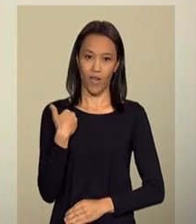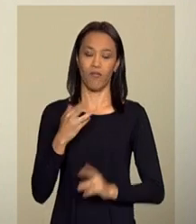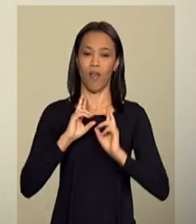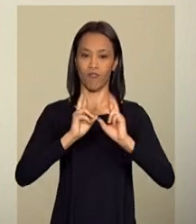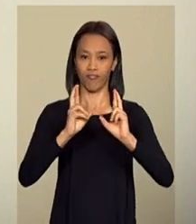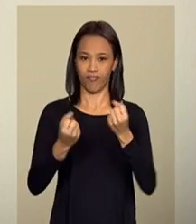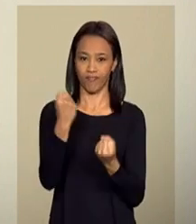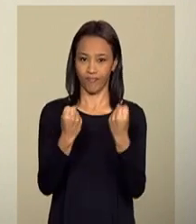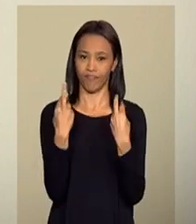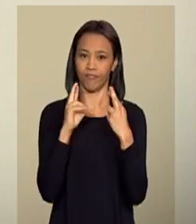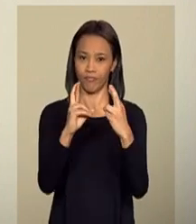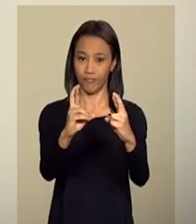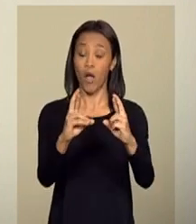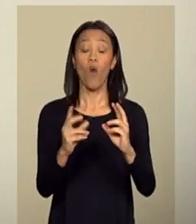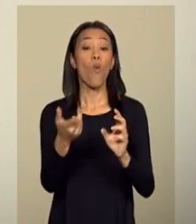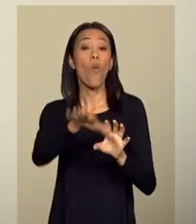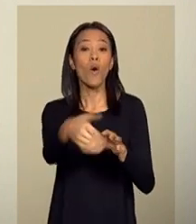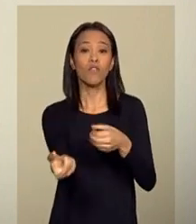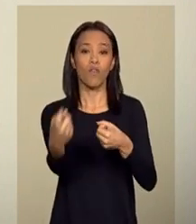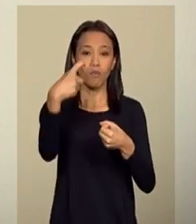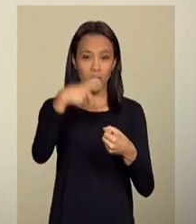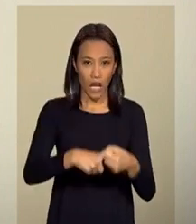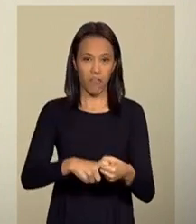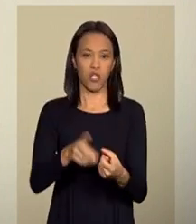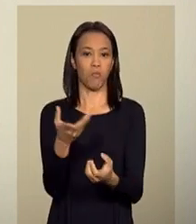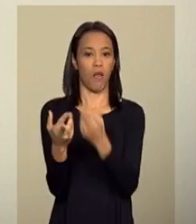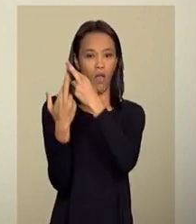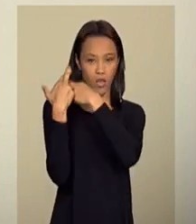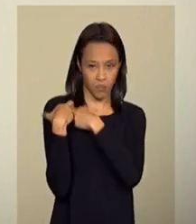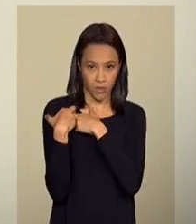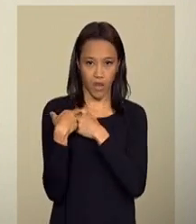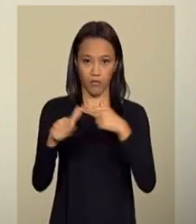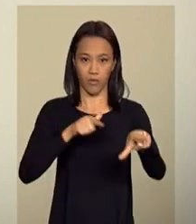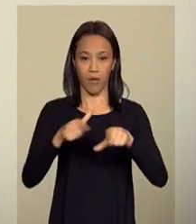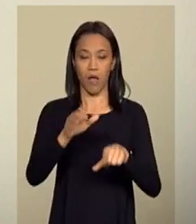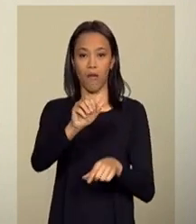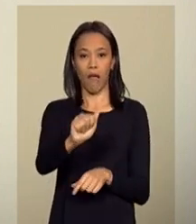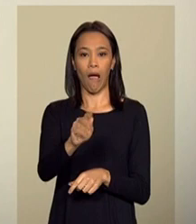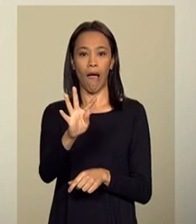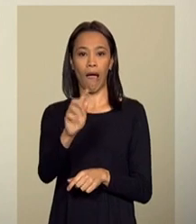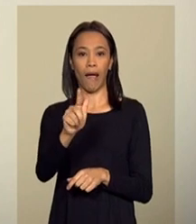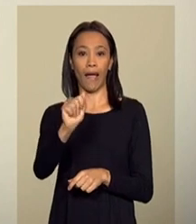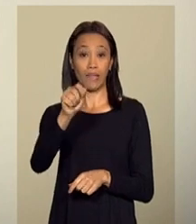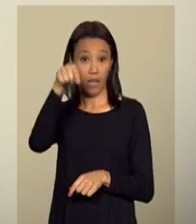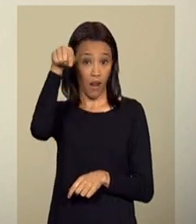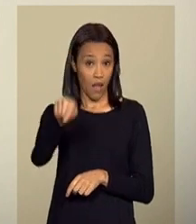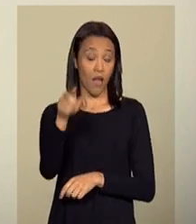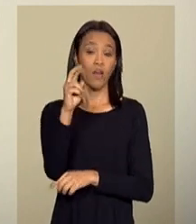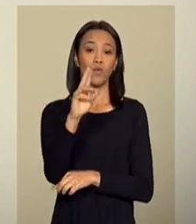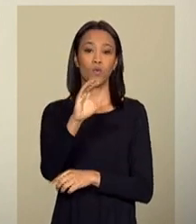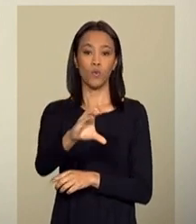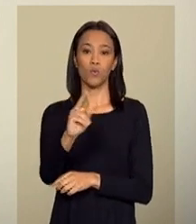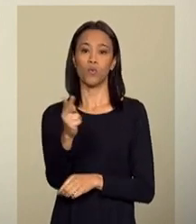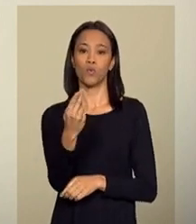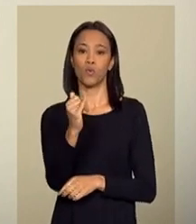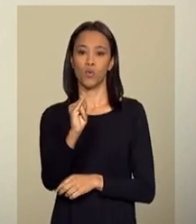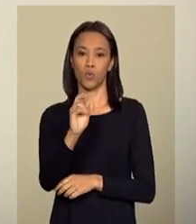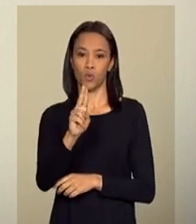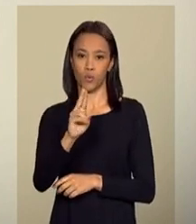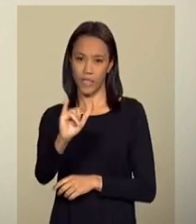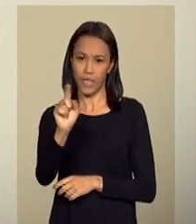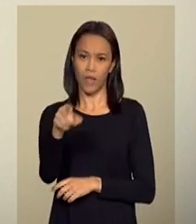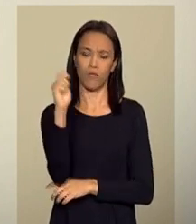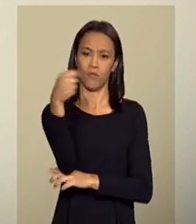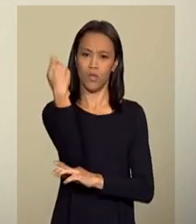rodoviário quando voltavam de uma missão da operação Ágata no Chuí lá no Rio Grande do Sul Eu quero me